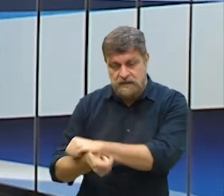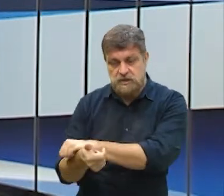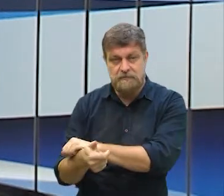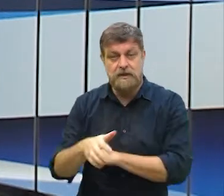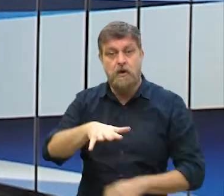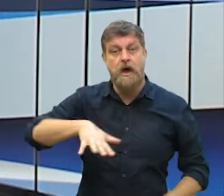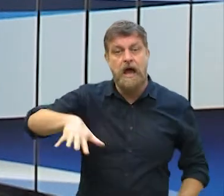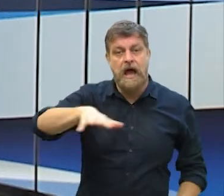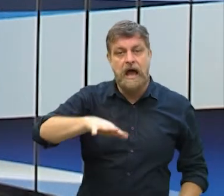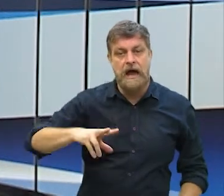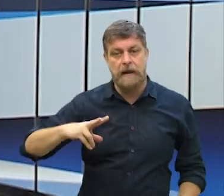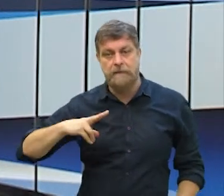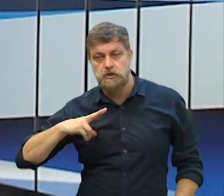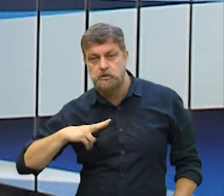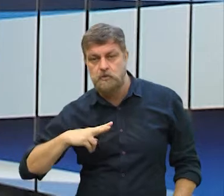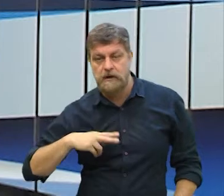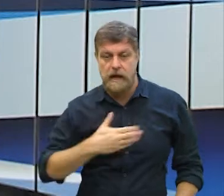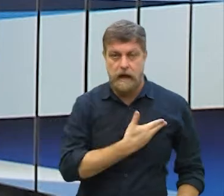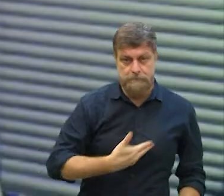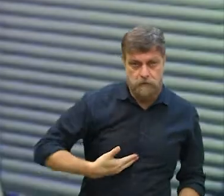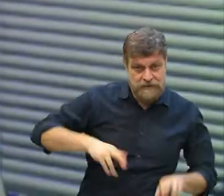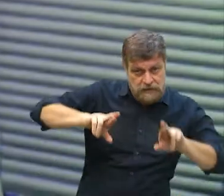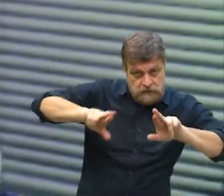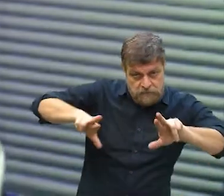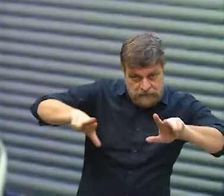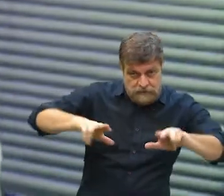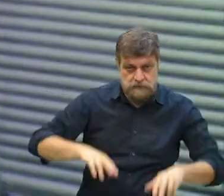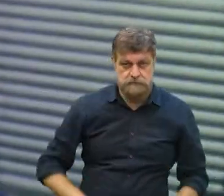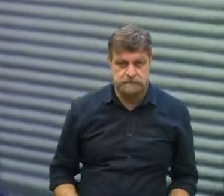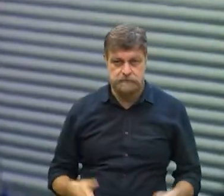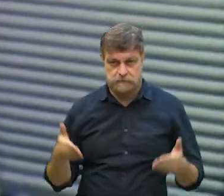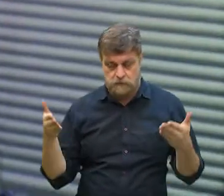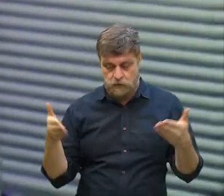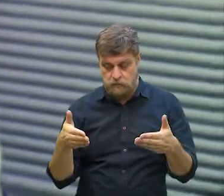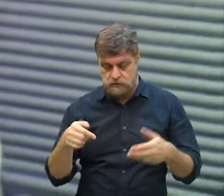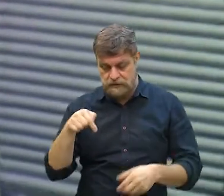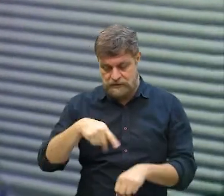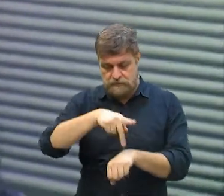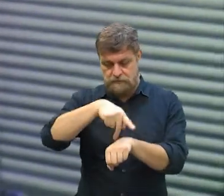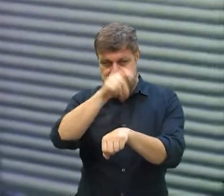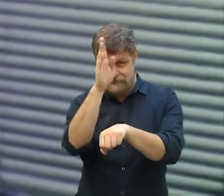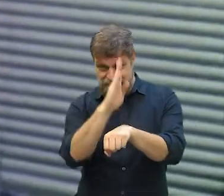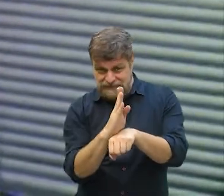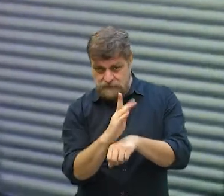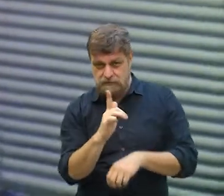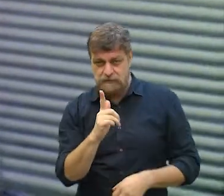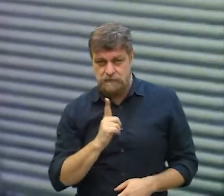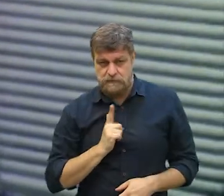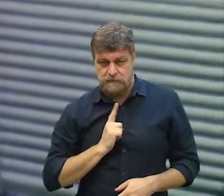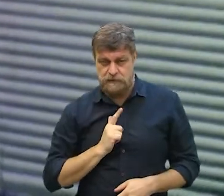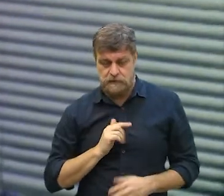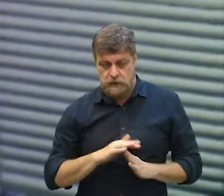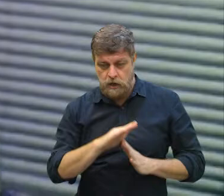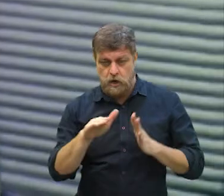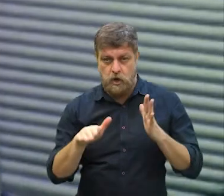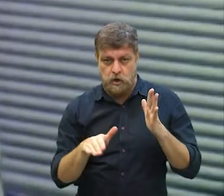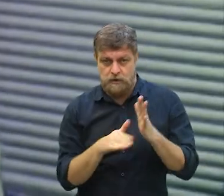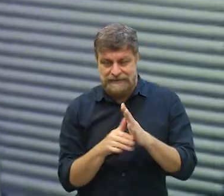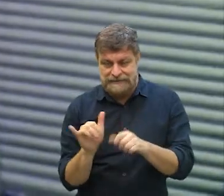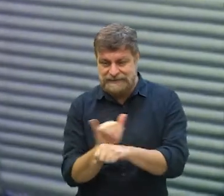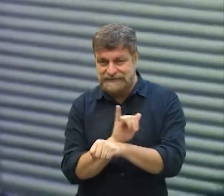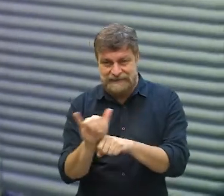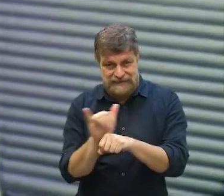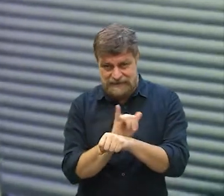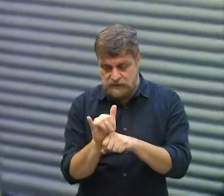rede particular e pública são muito diferentes? Bom, hoje no Brasil, nós temos, Gabriel, todas as modalidades